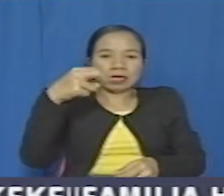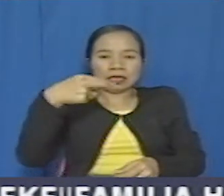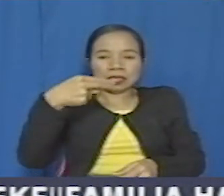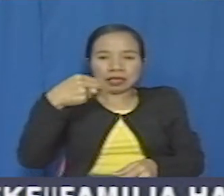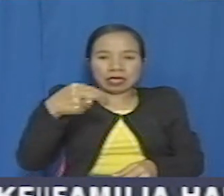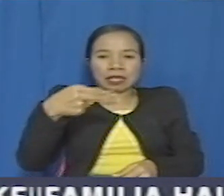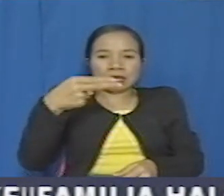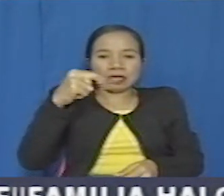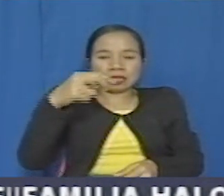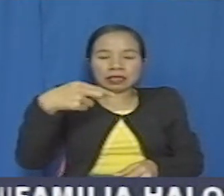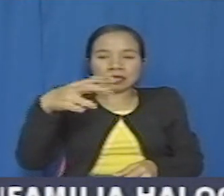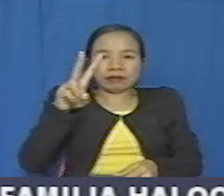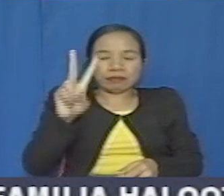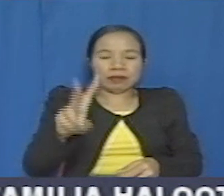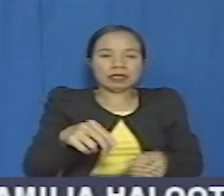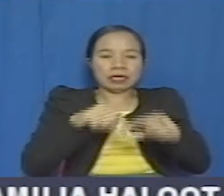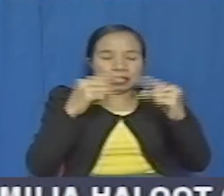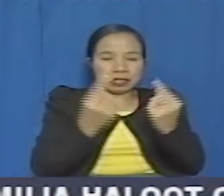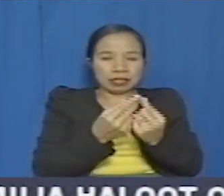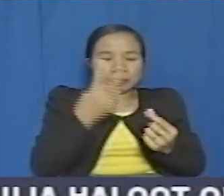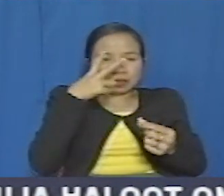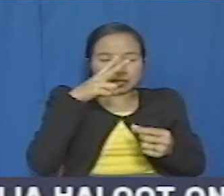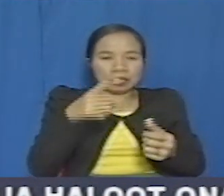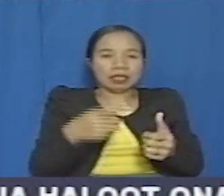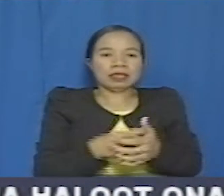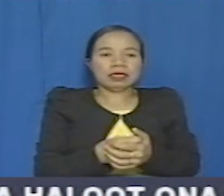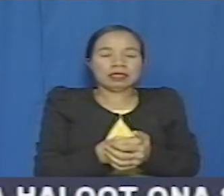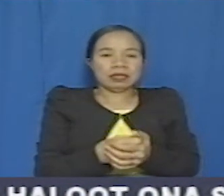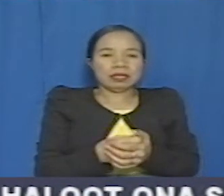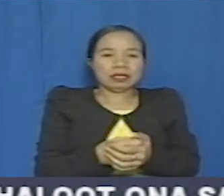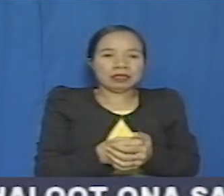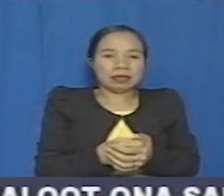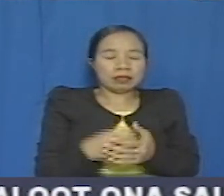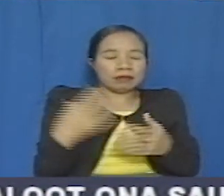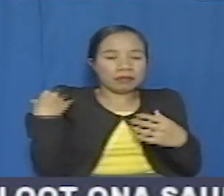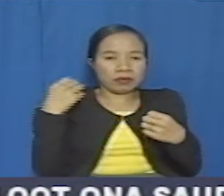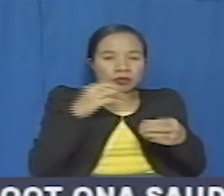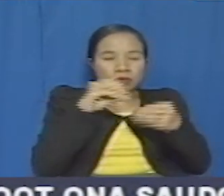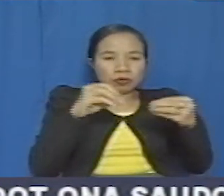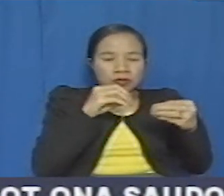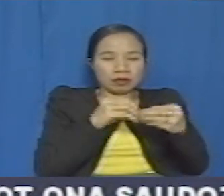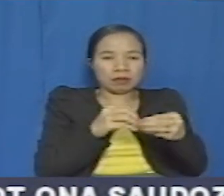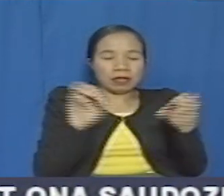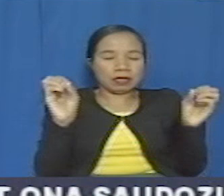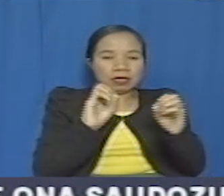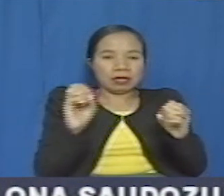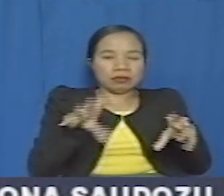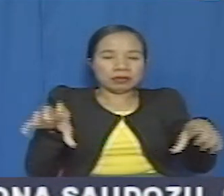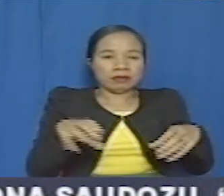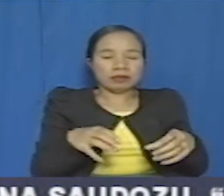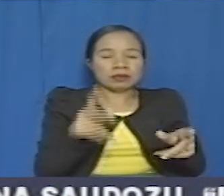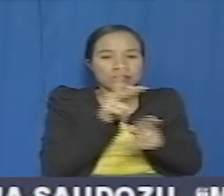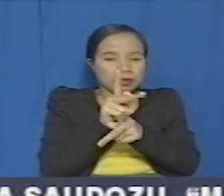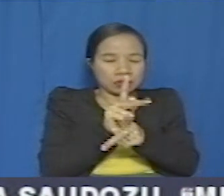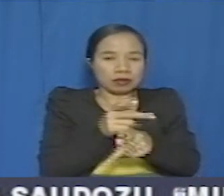Tuir provedora ne, equipa identifica e indícios forte com a ba mais gestão, sistema controlo